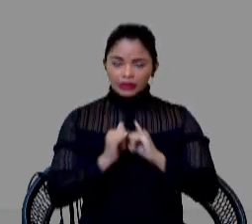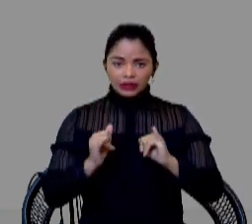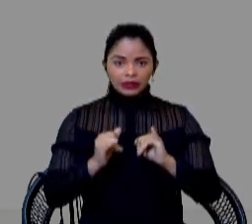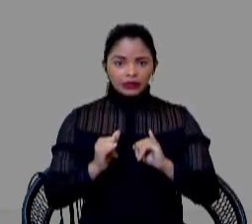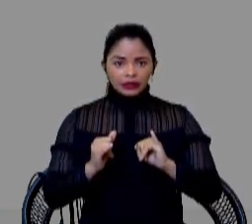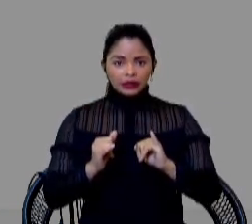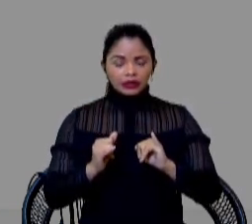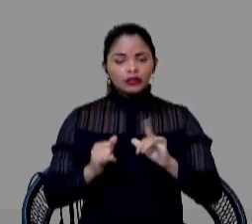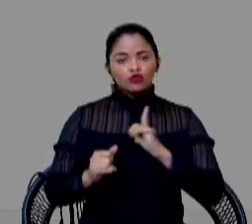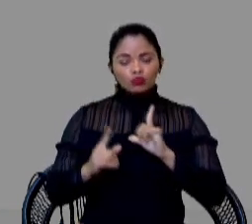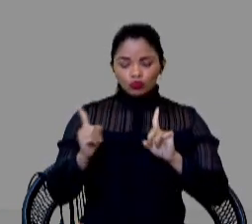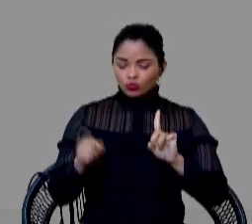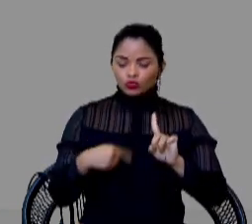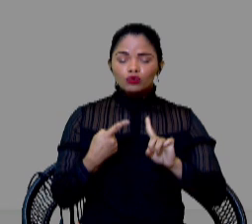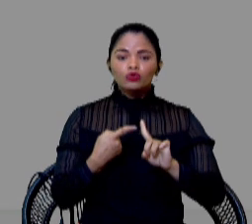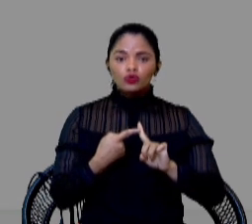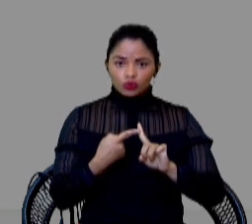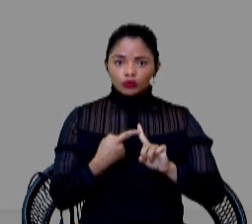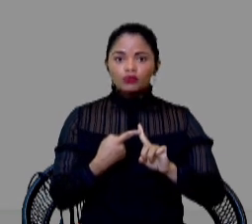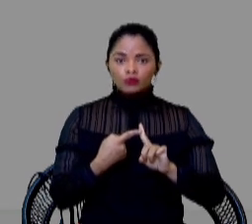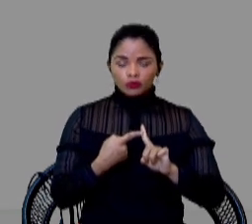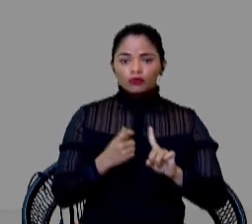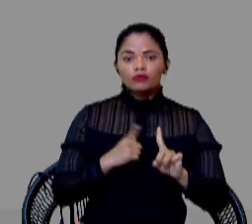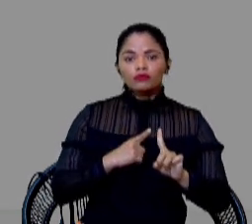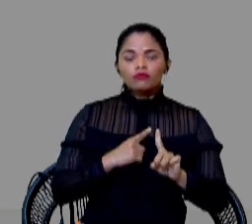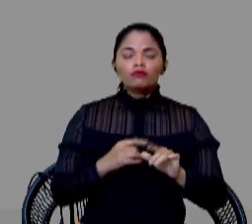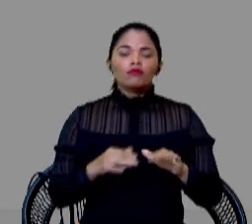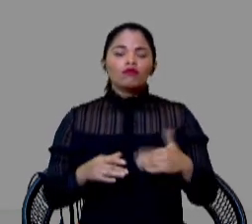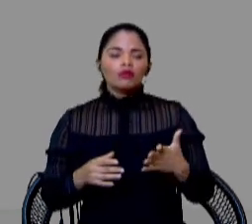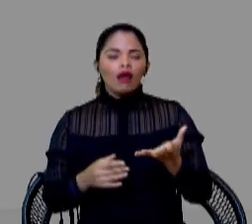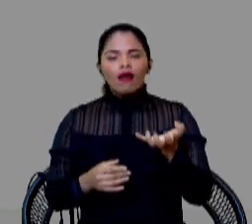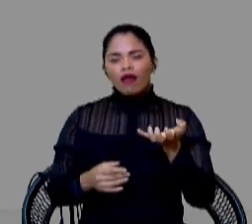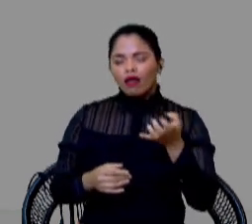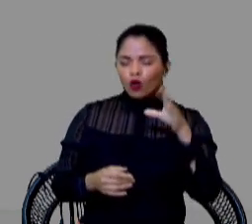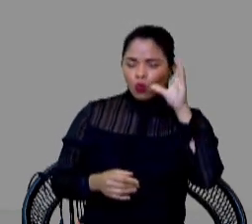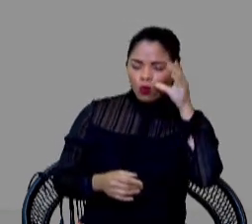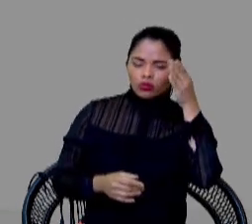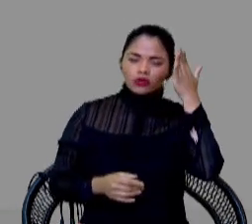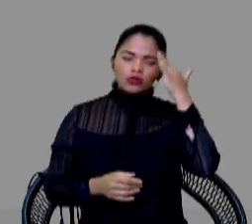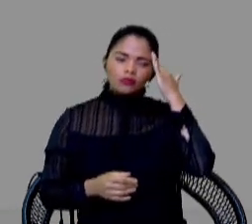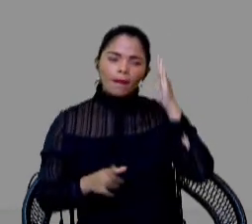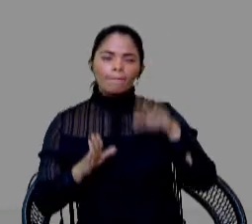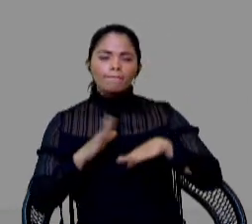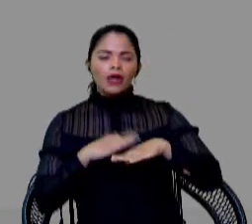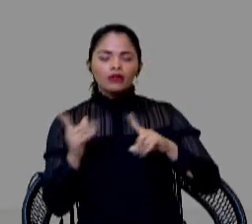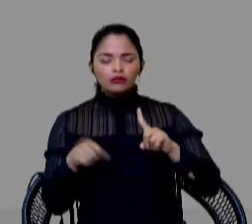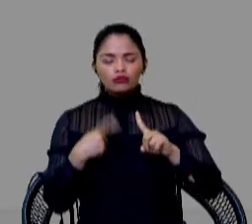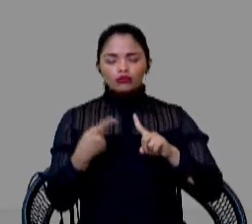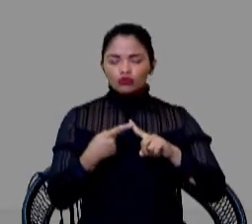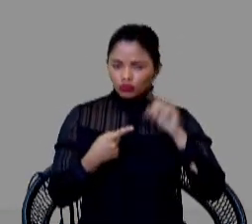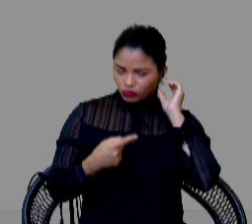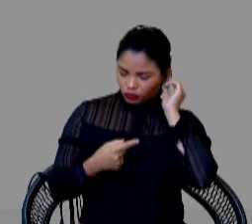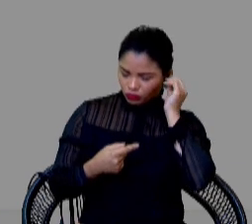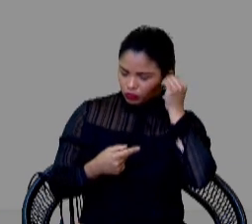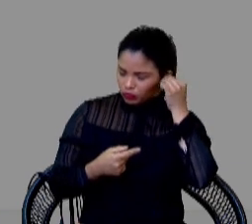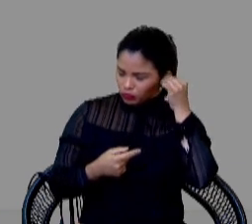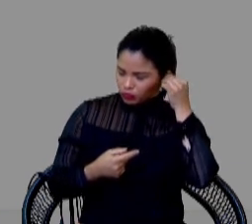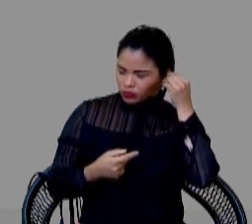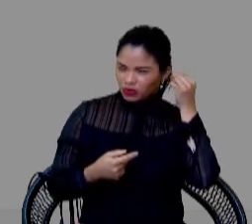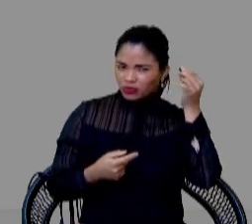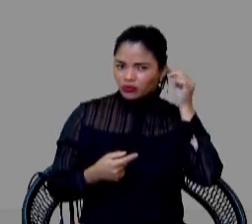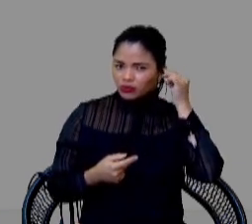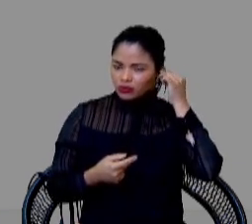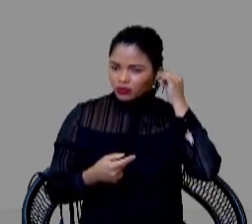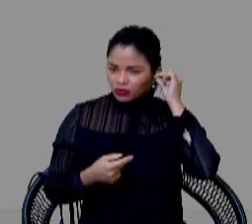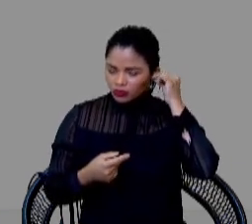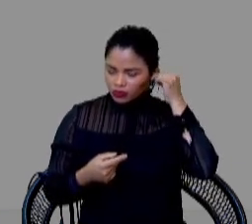tá? Sobre aquele objetivo. Então, caso vocês queiram saber mais sobre esse objetivo, por exemplo, vocês podem clicar nele e se o